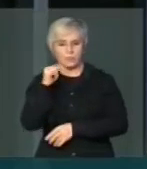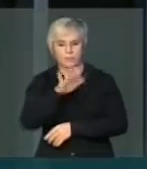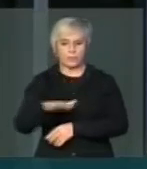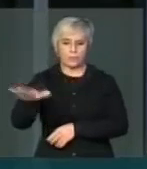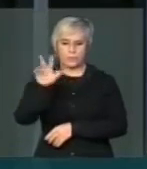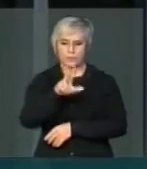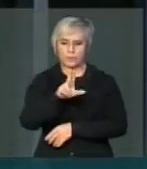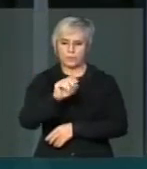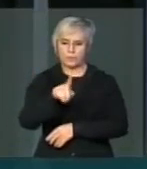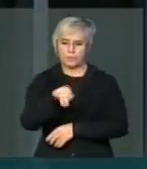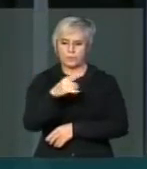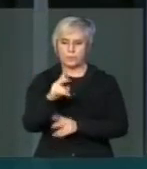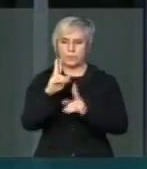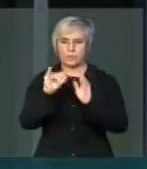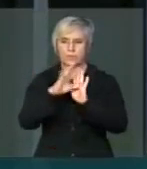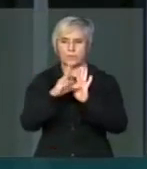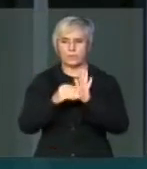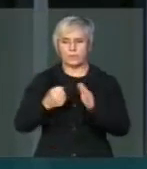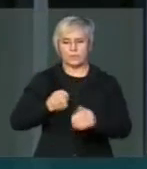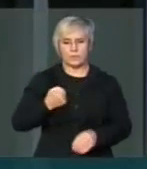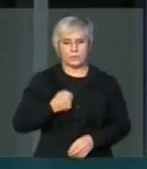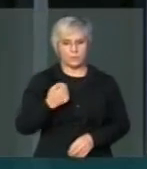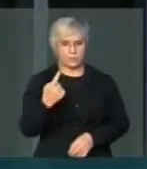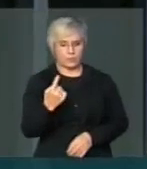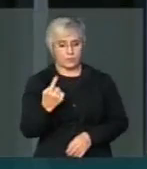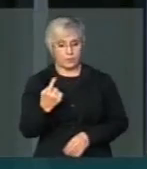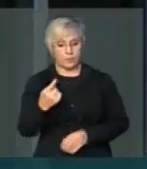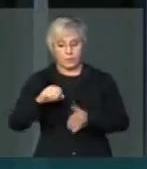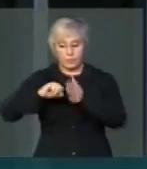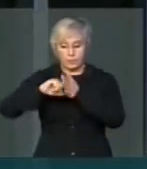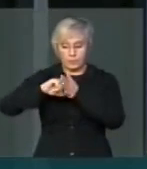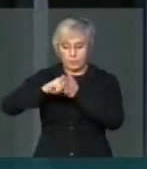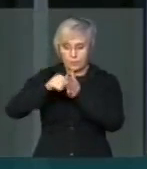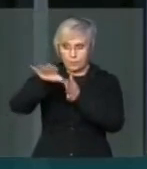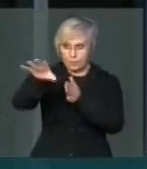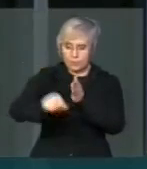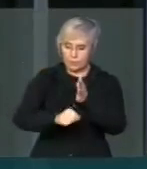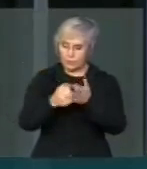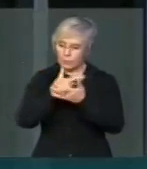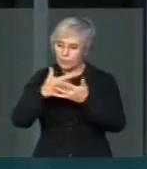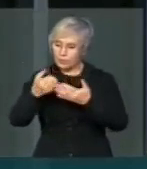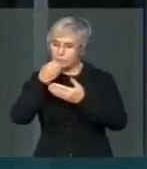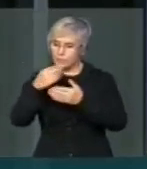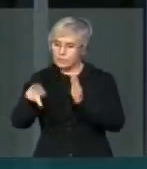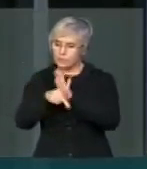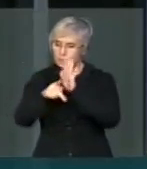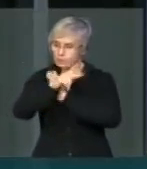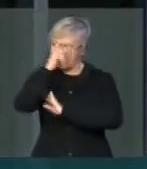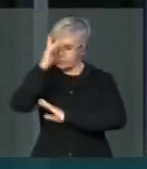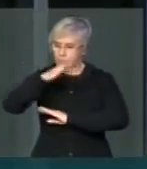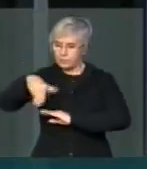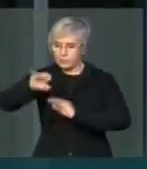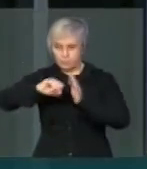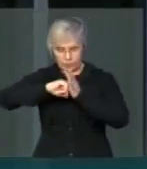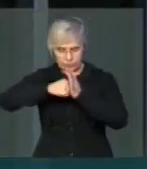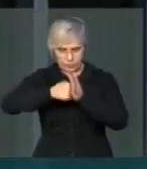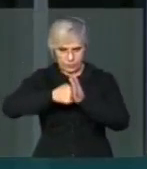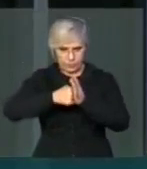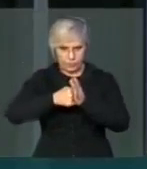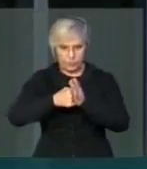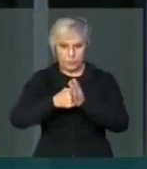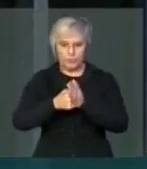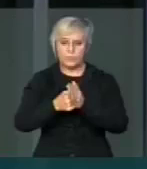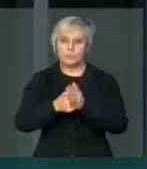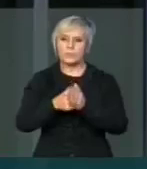preconiza a emenda número 1. Em verdade, o bloqueio de ativos de indivíduos e entidades designadas pelo Conselho de Segurança das Nações Unidas